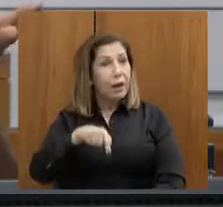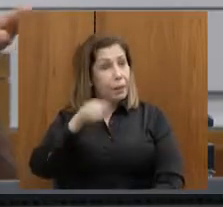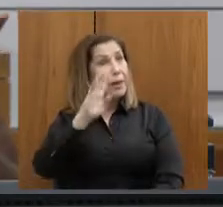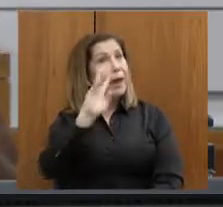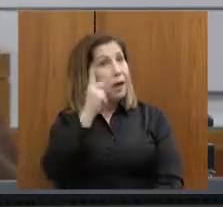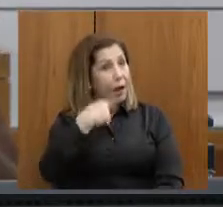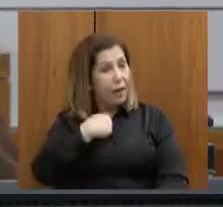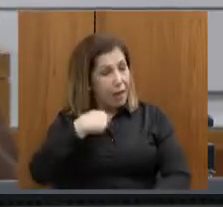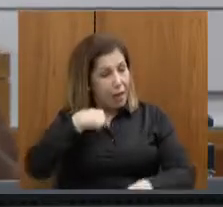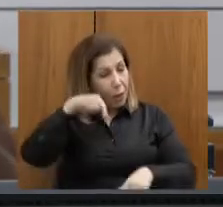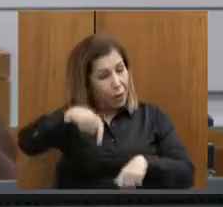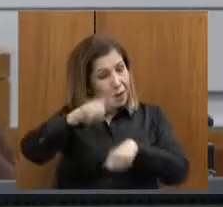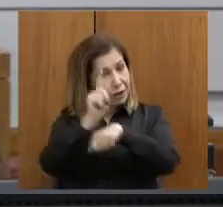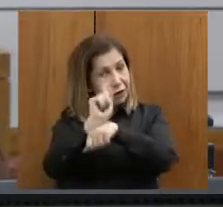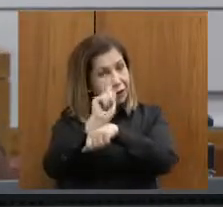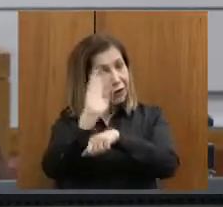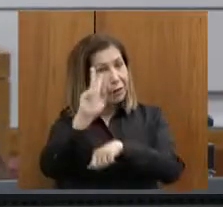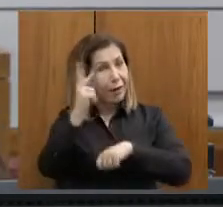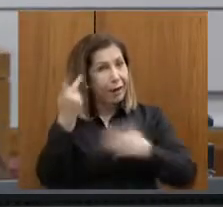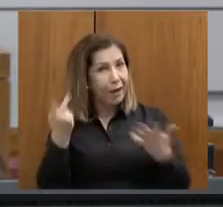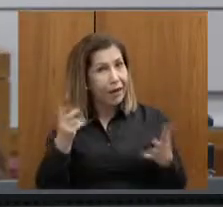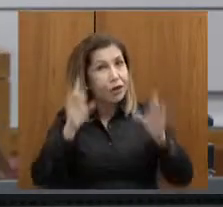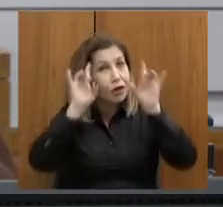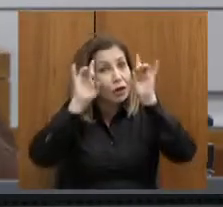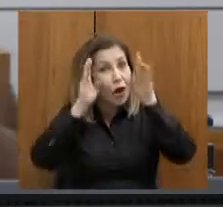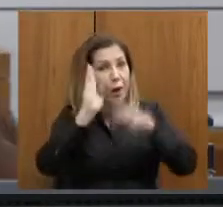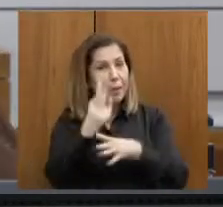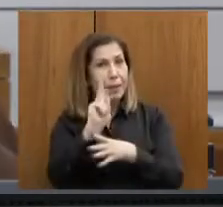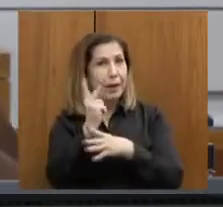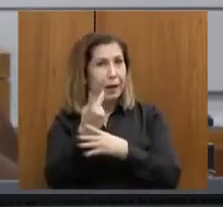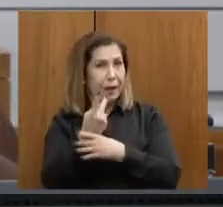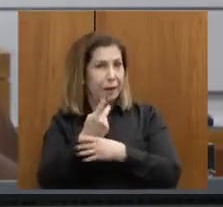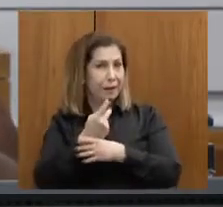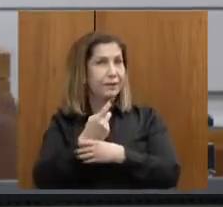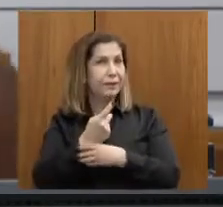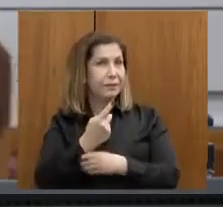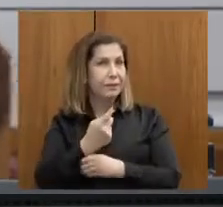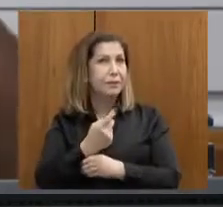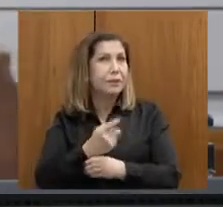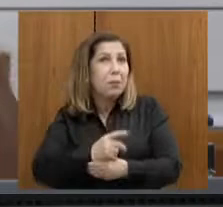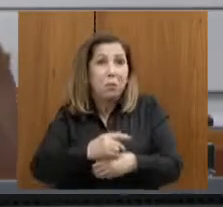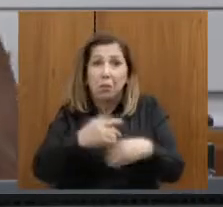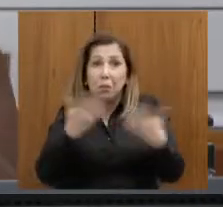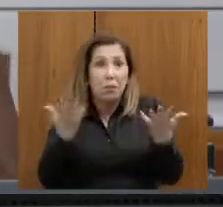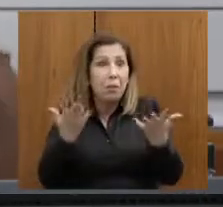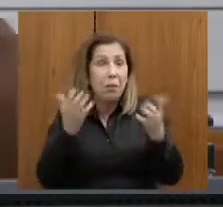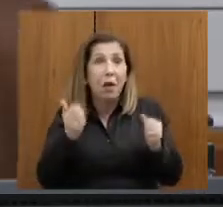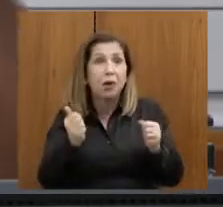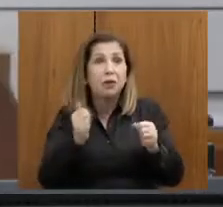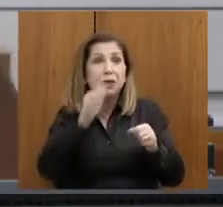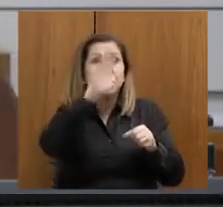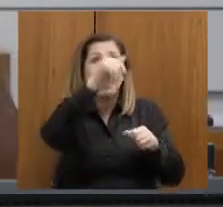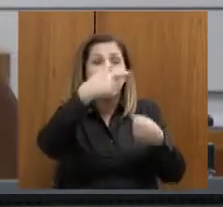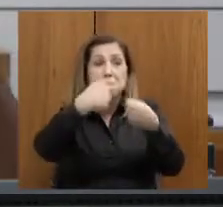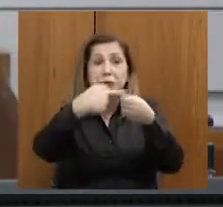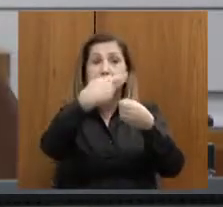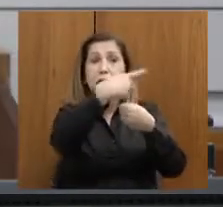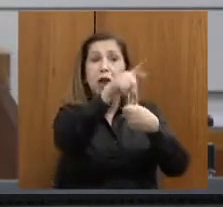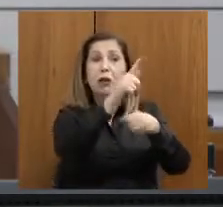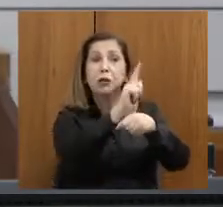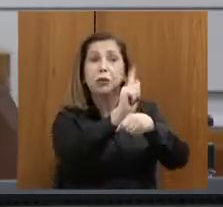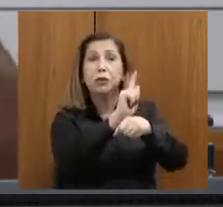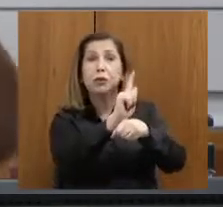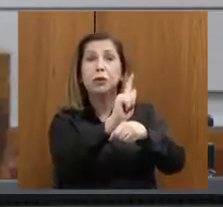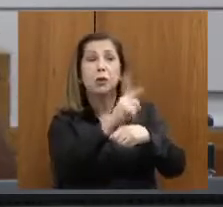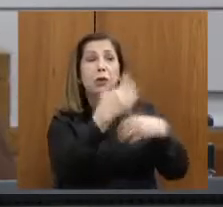gestor de pegar essa BH Mas isso não quer dizer você não pode chamar hoje a capacidade de fazer